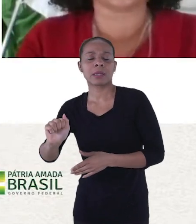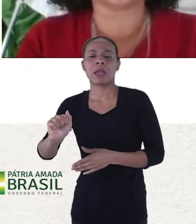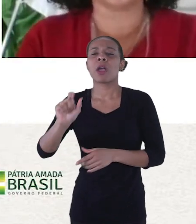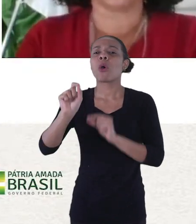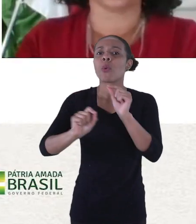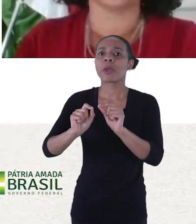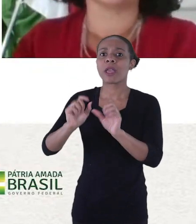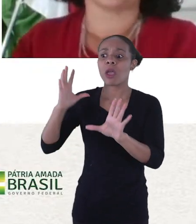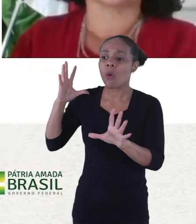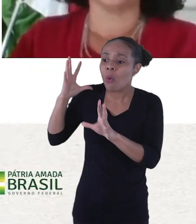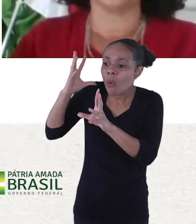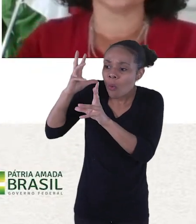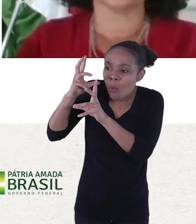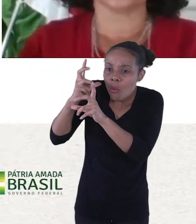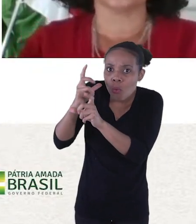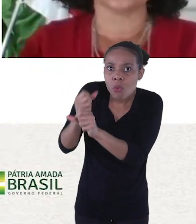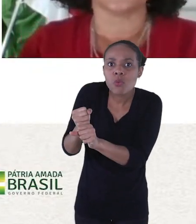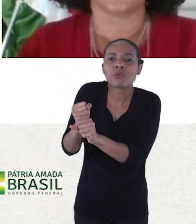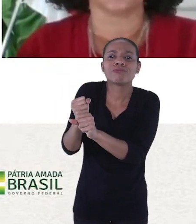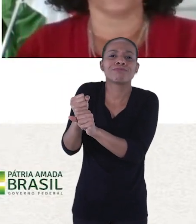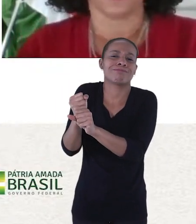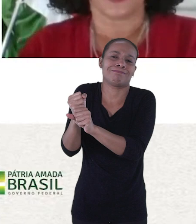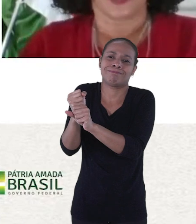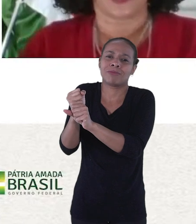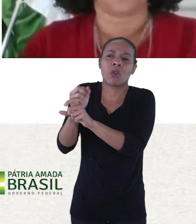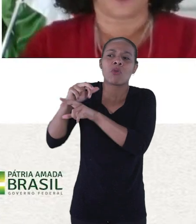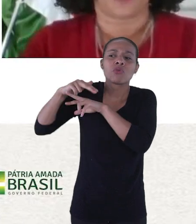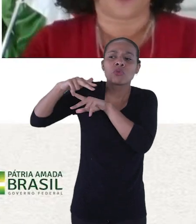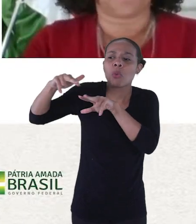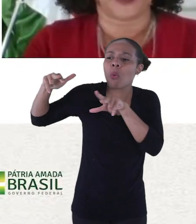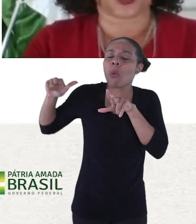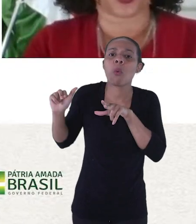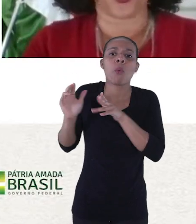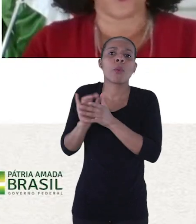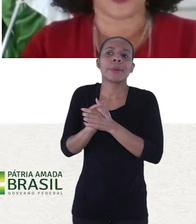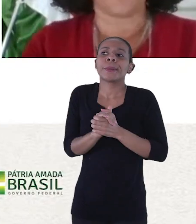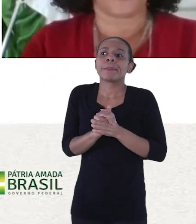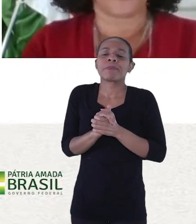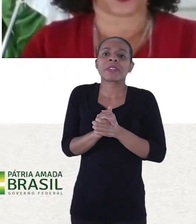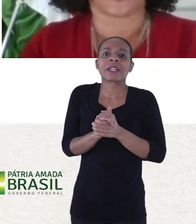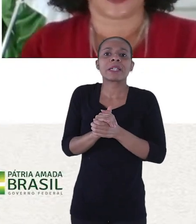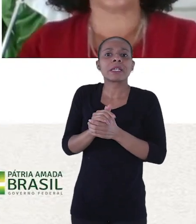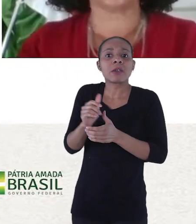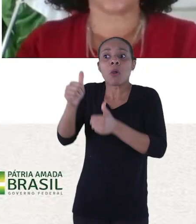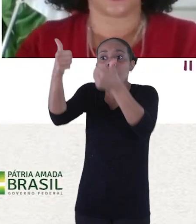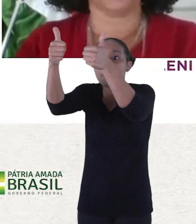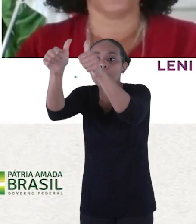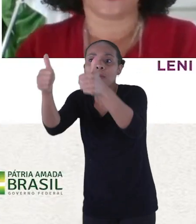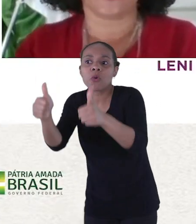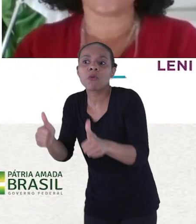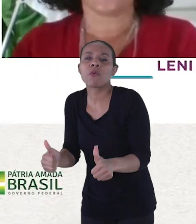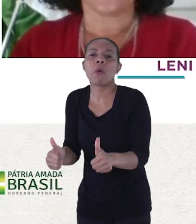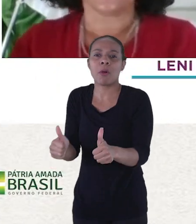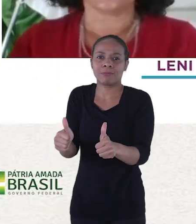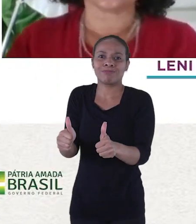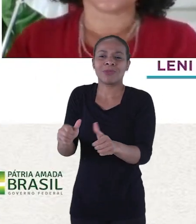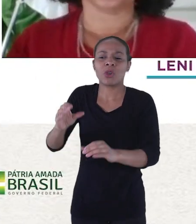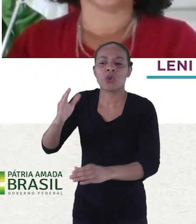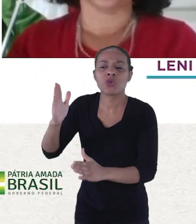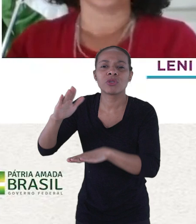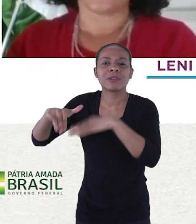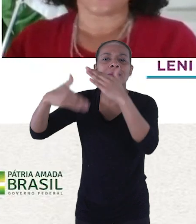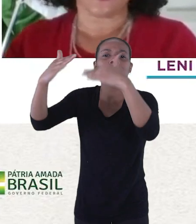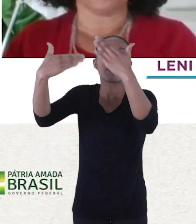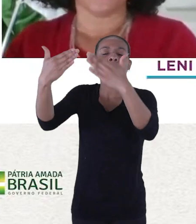conjunto específico de fatores que desenham a pessoa, a personagem, a mulher,